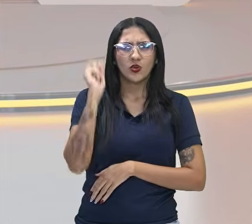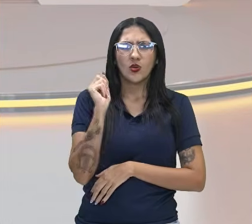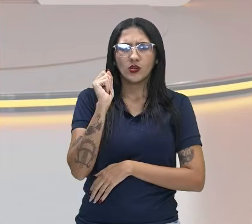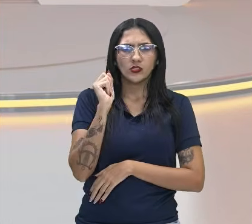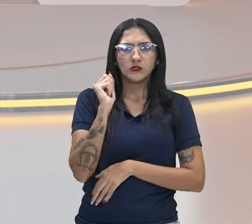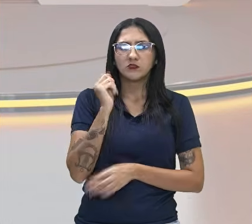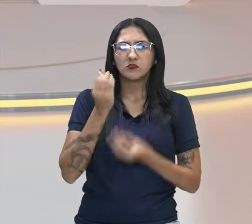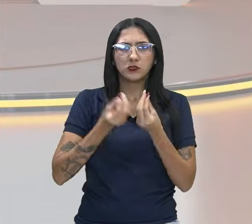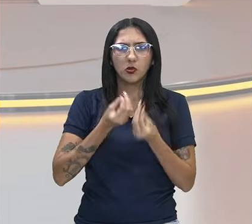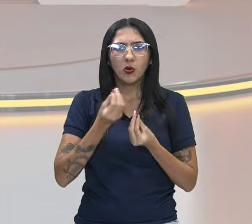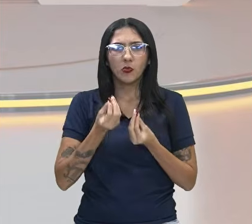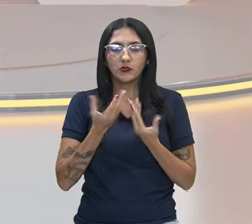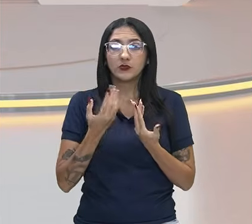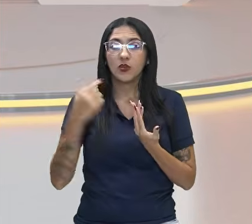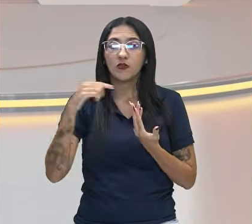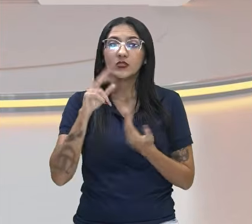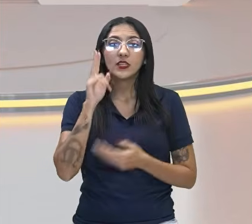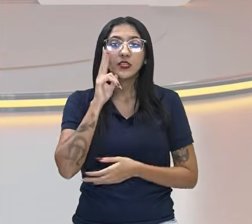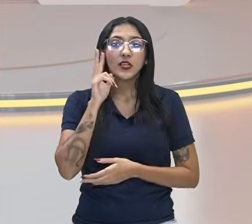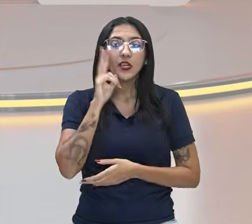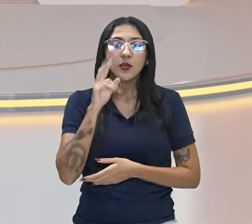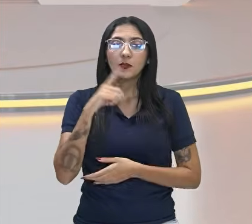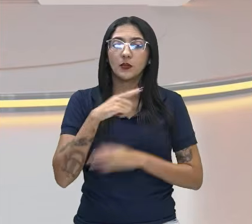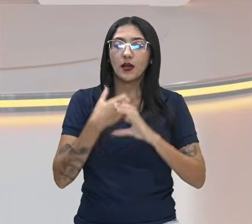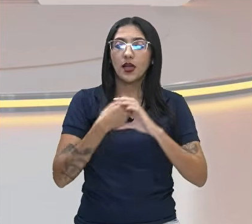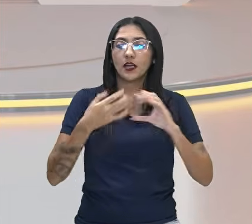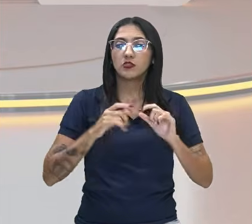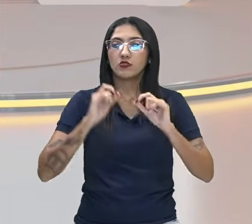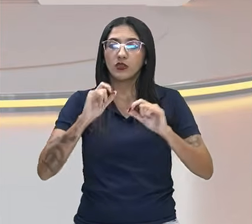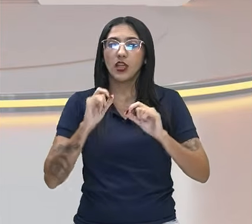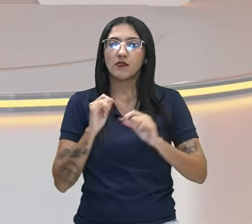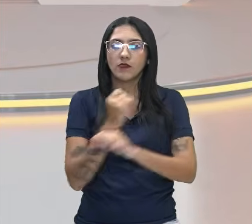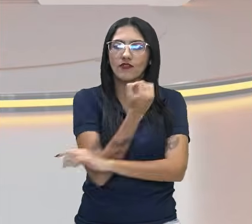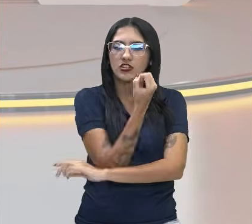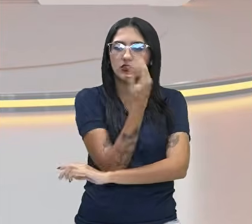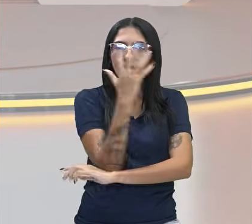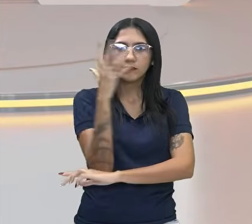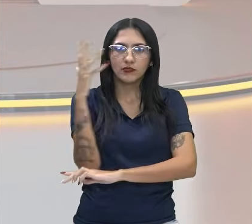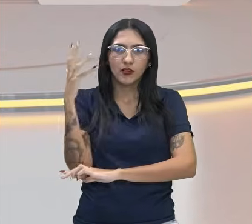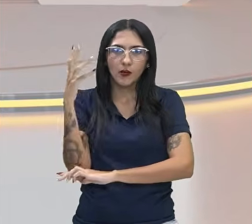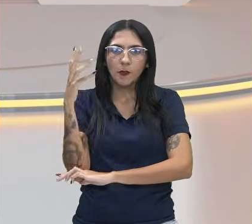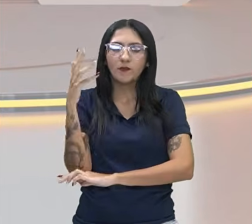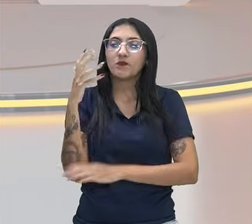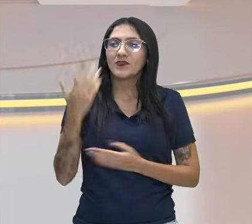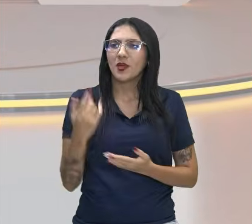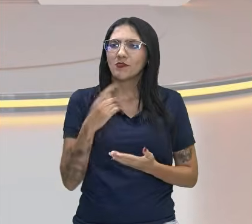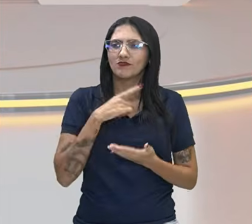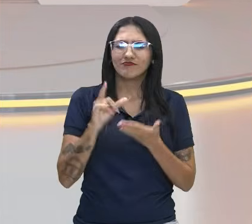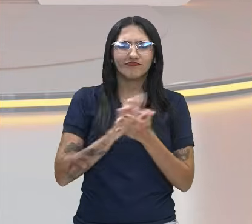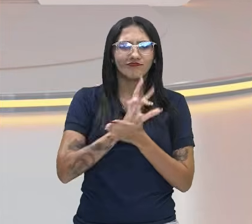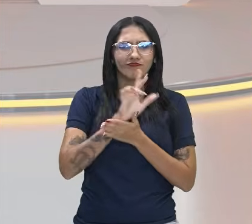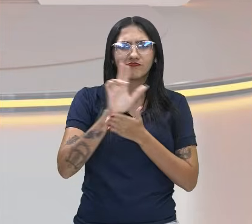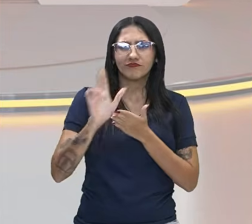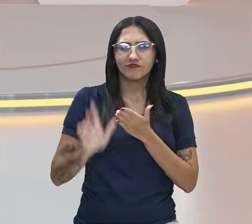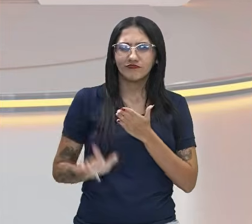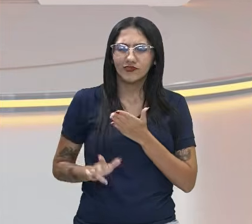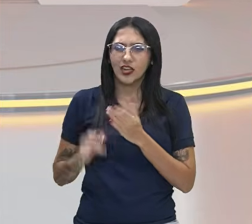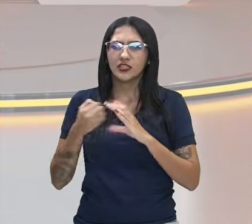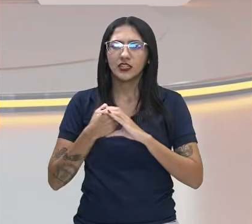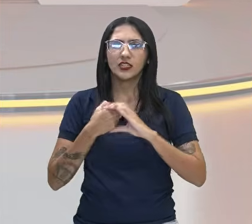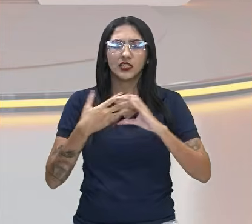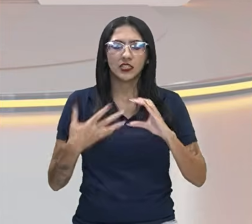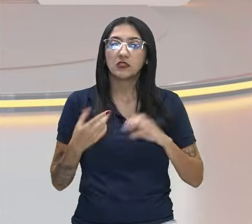continentalidade? Mas lembrem-se, tem um fator, a vegetação, tá? Então, são vários fatores que acabam